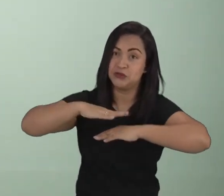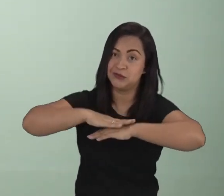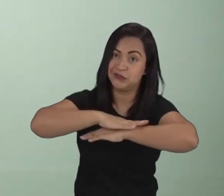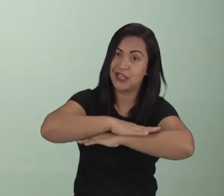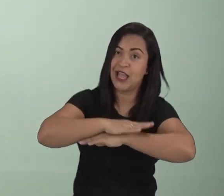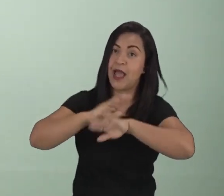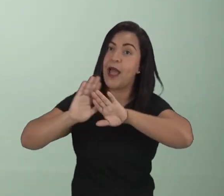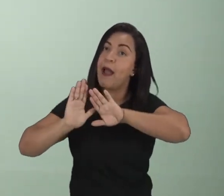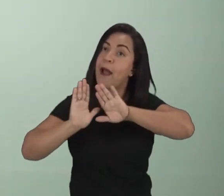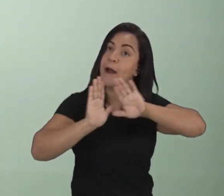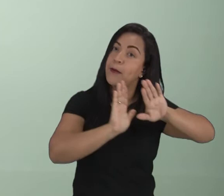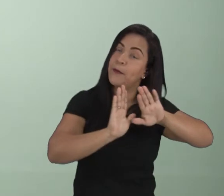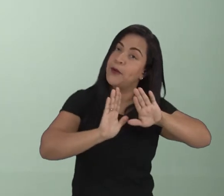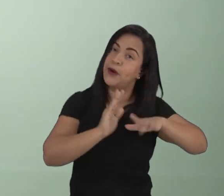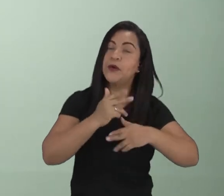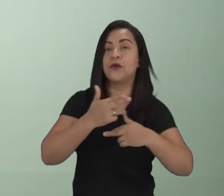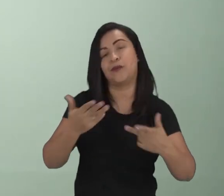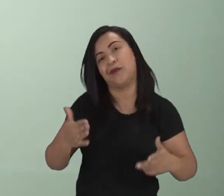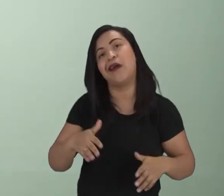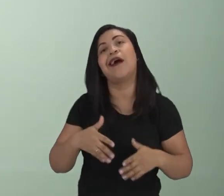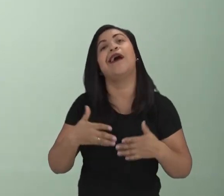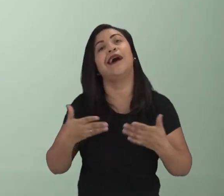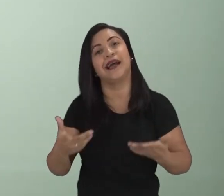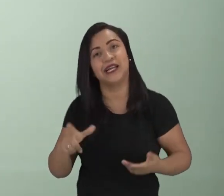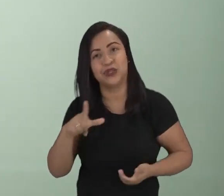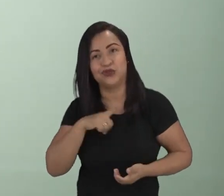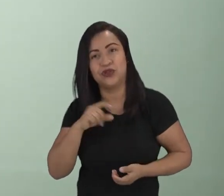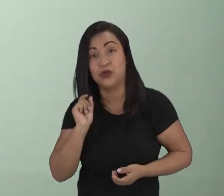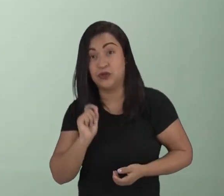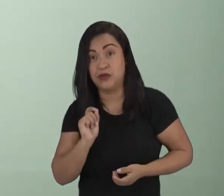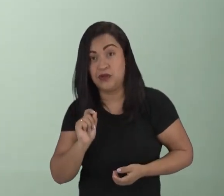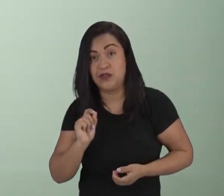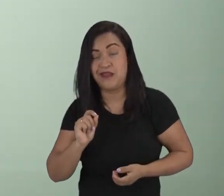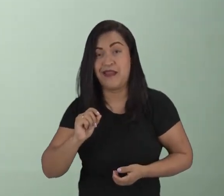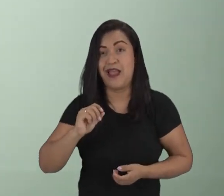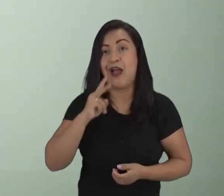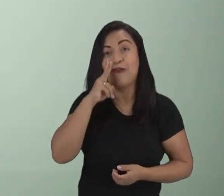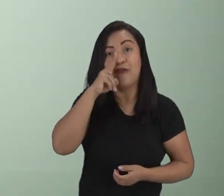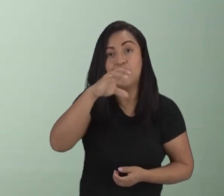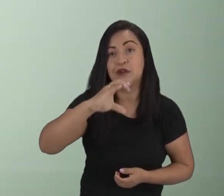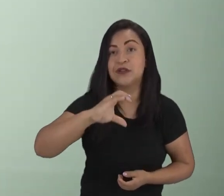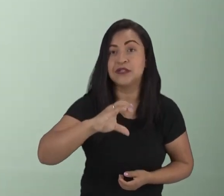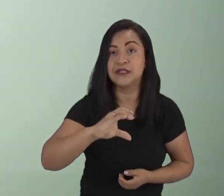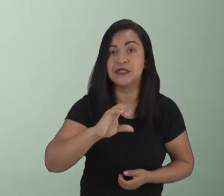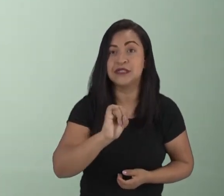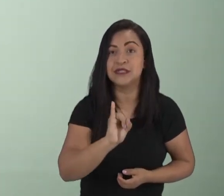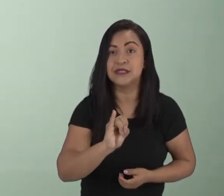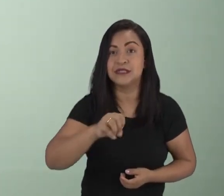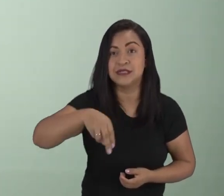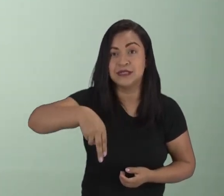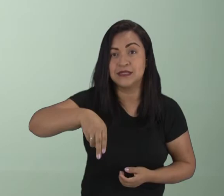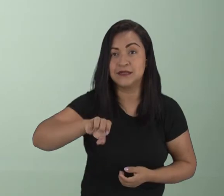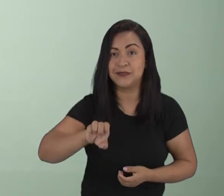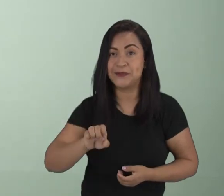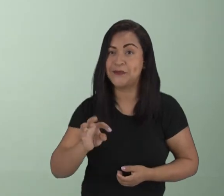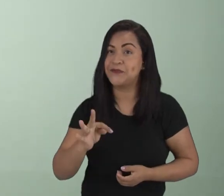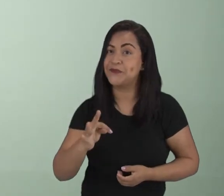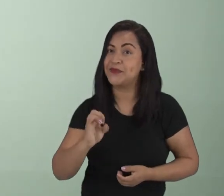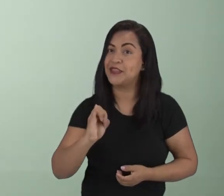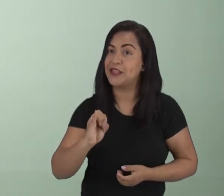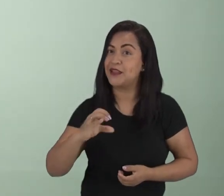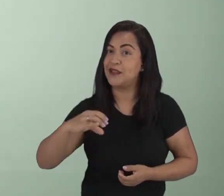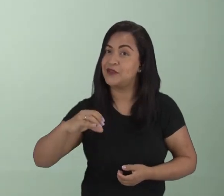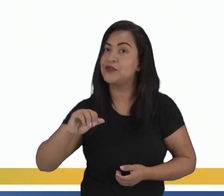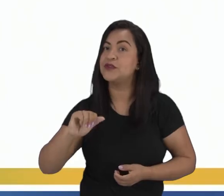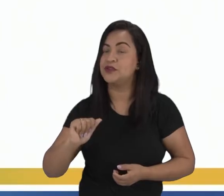superfície, aí eu já tenho a força de atrito cinética, porque o atrito existe, mas o movimento